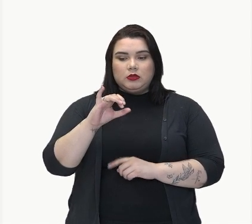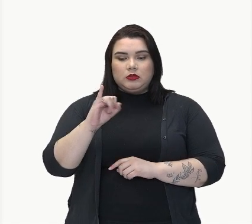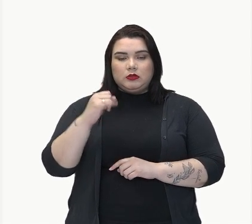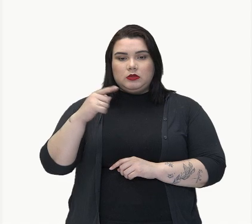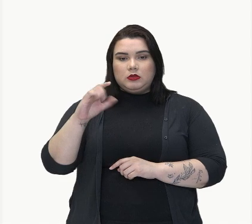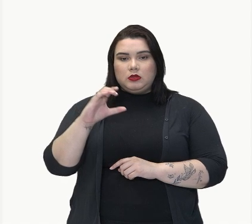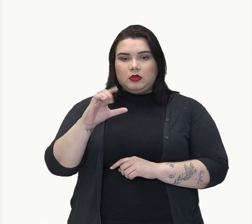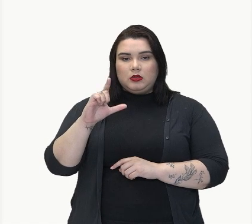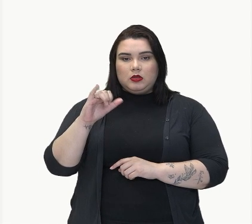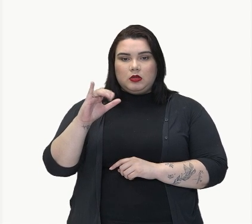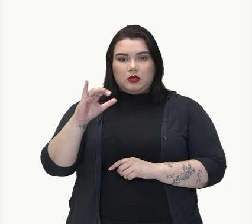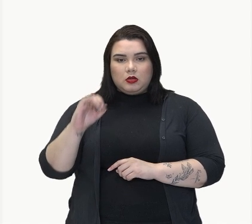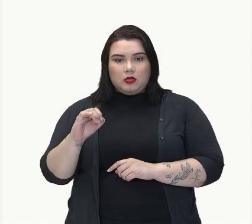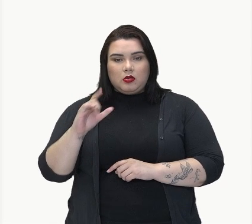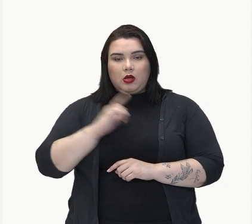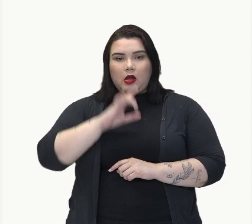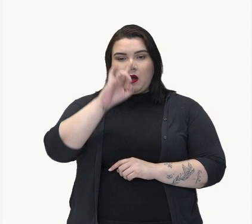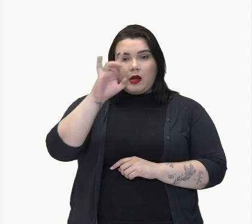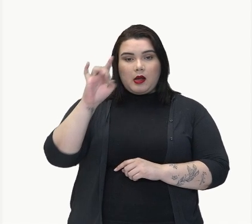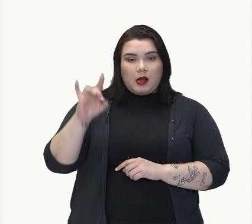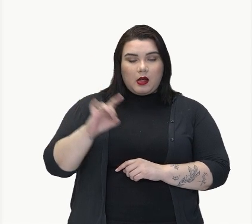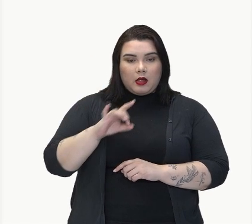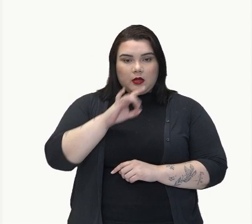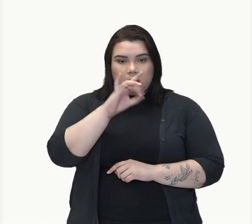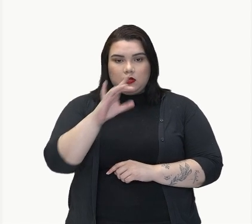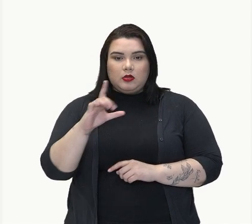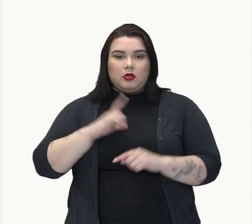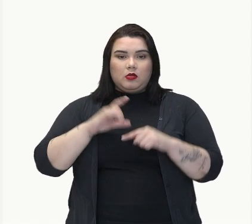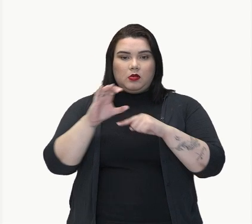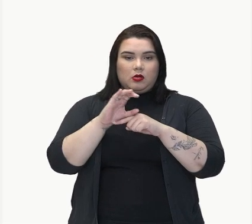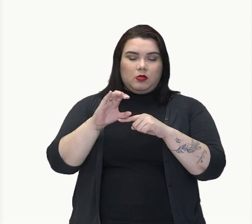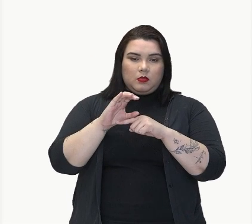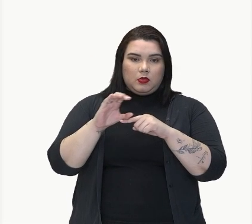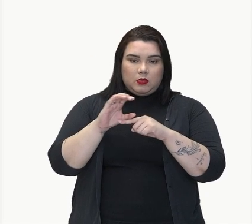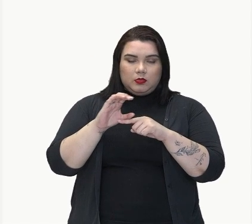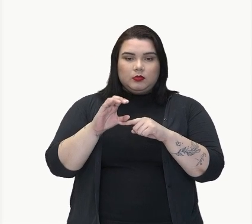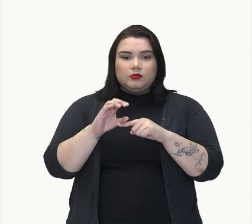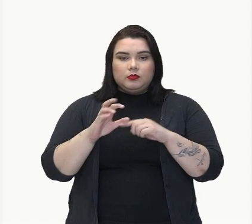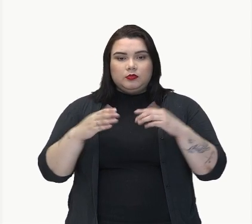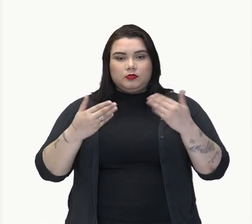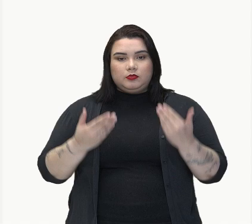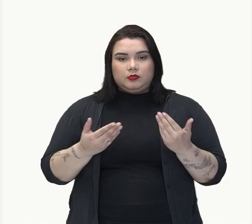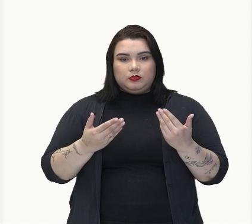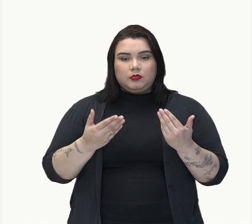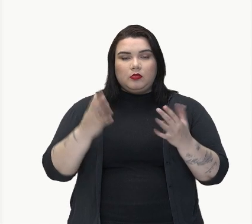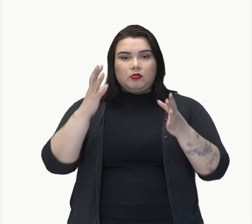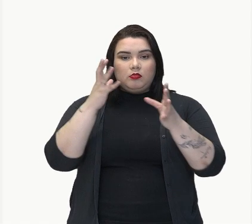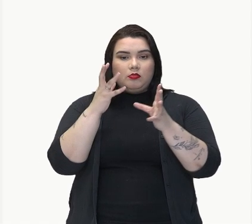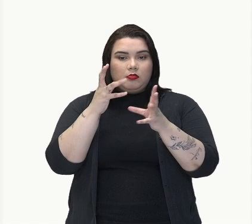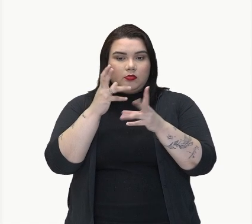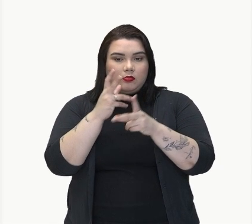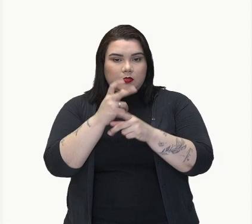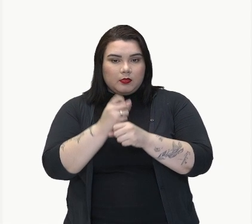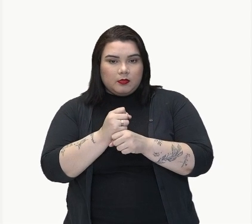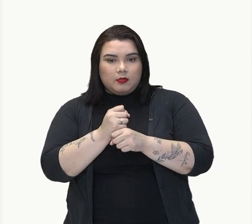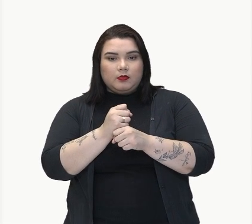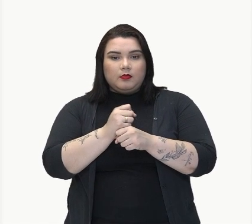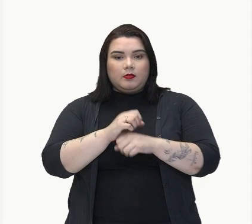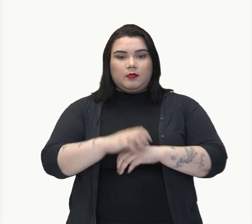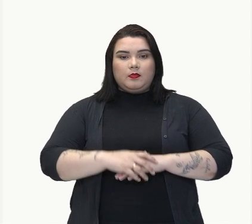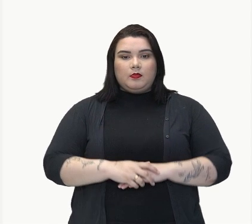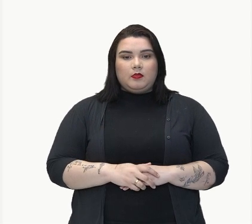Cada extremidade dessa aqui, eu tenho um carbono. Olha aqui. Então, eu tenho 1, 2,